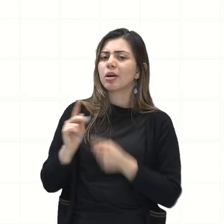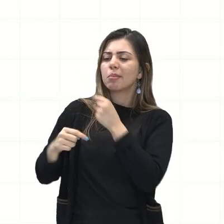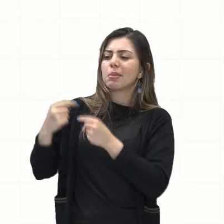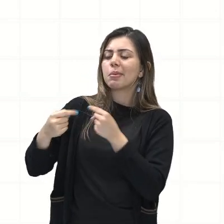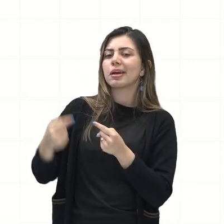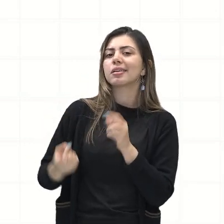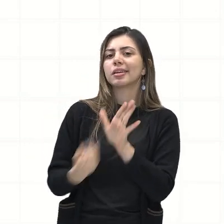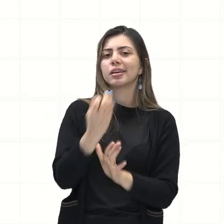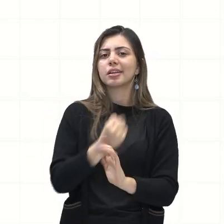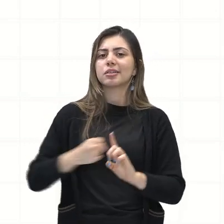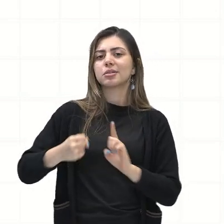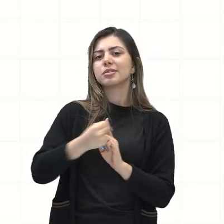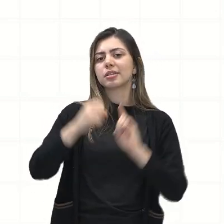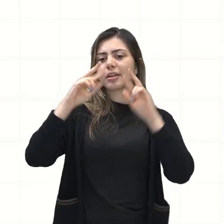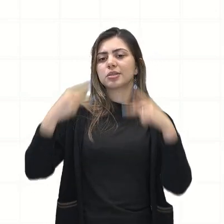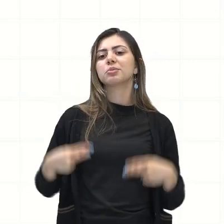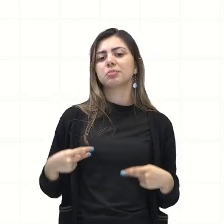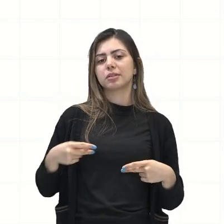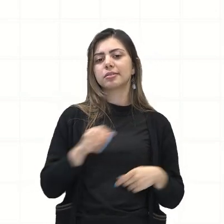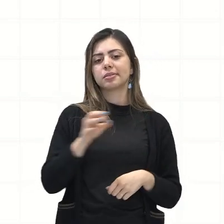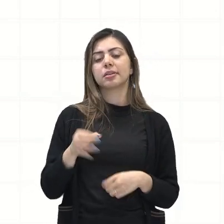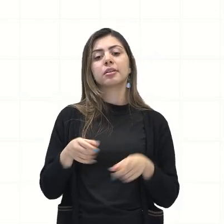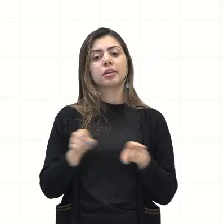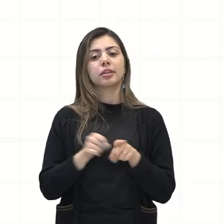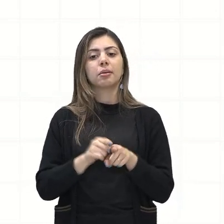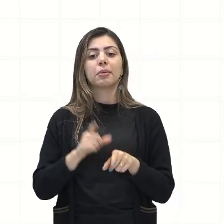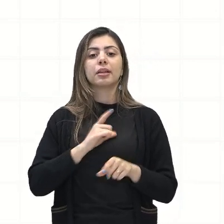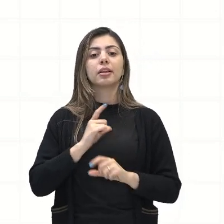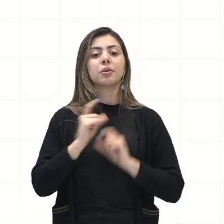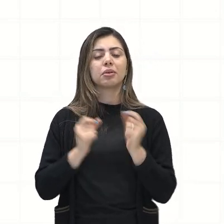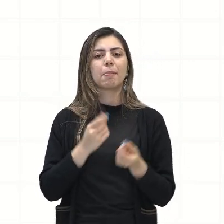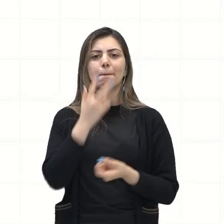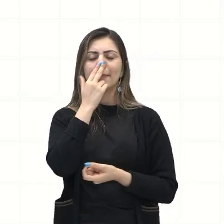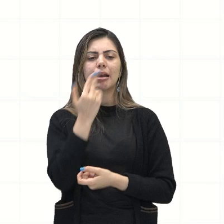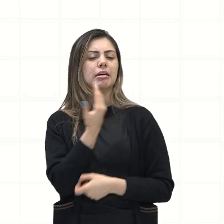moldam a sociedade humana, além de perpetuar o